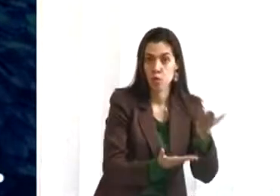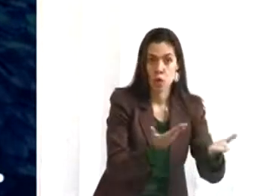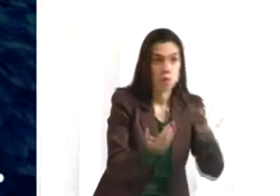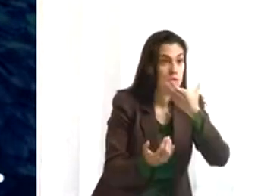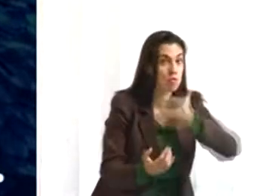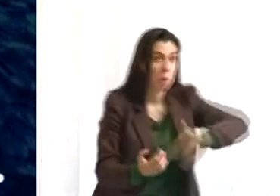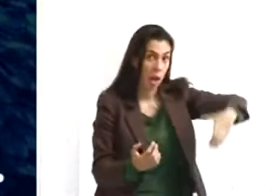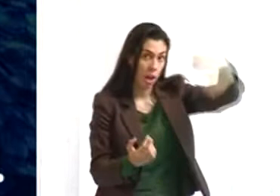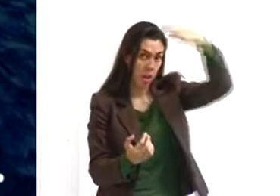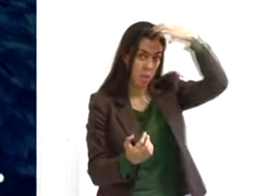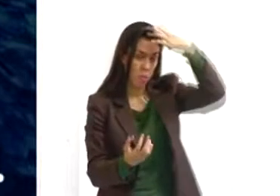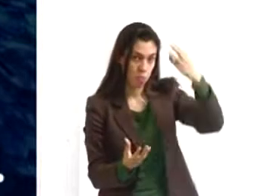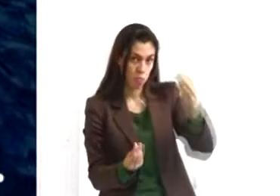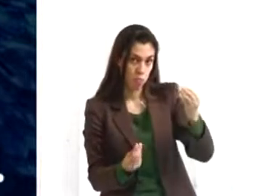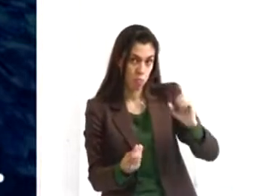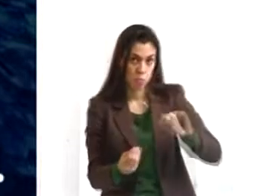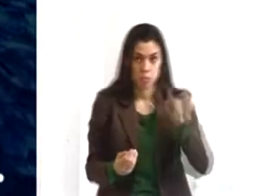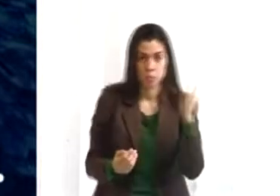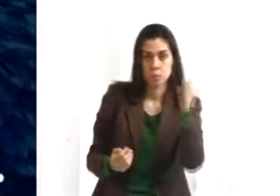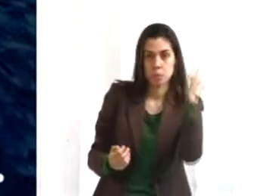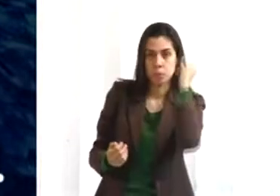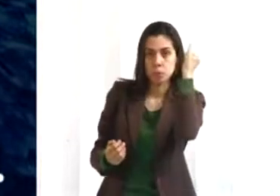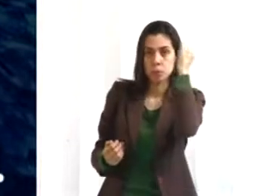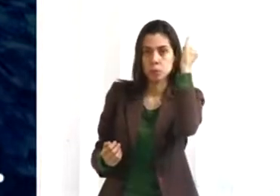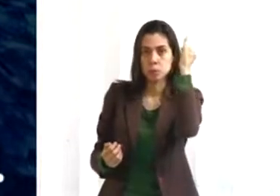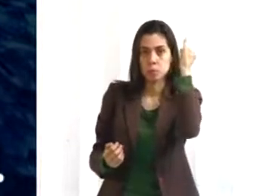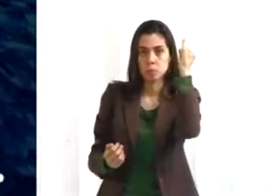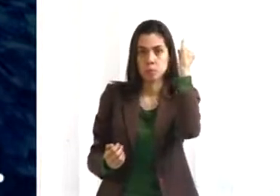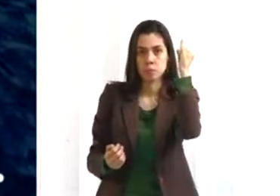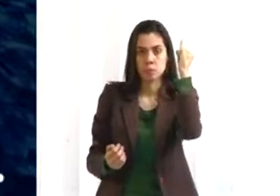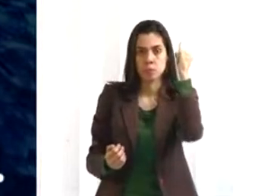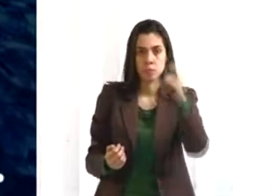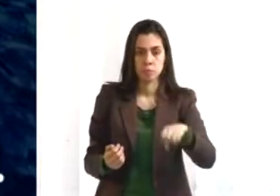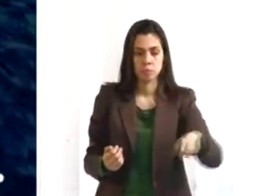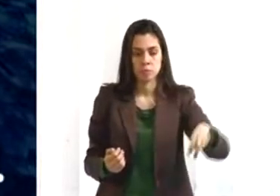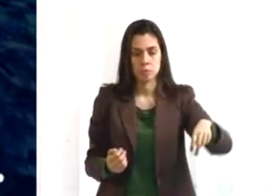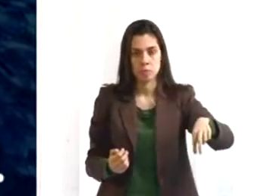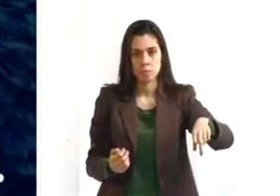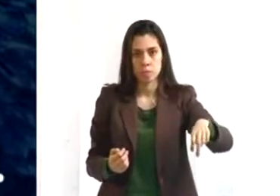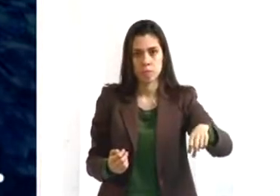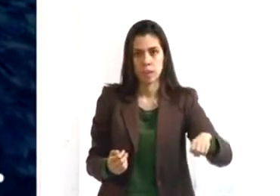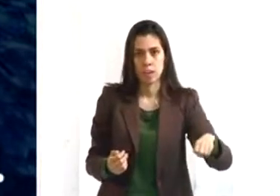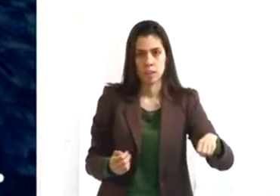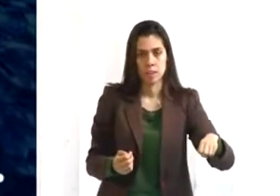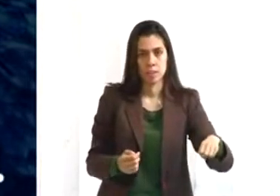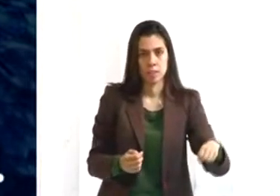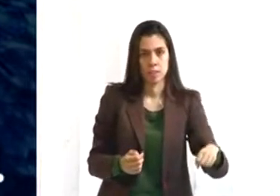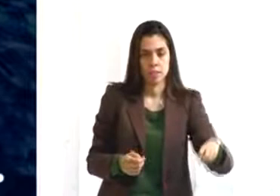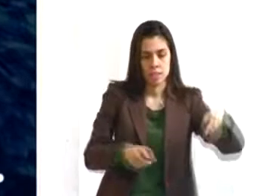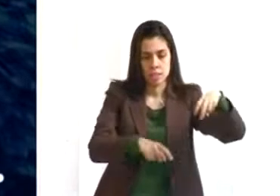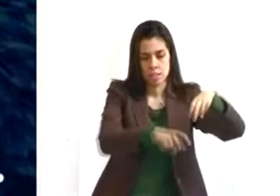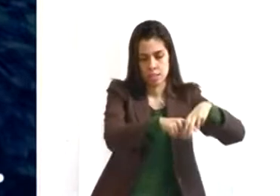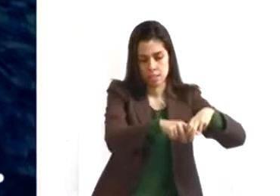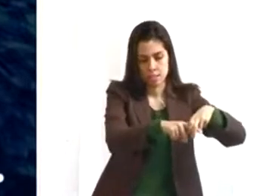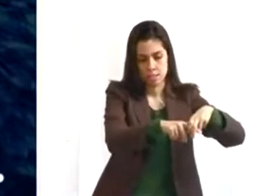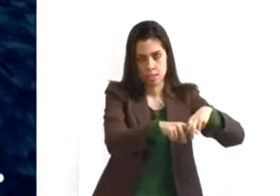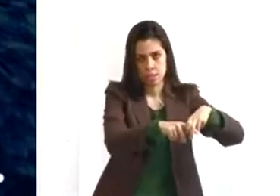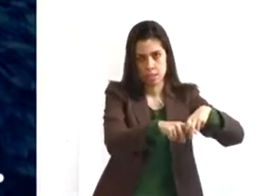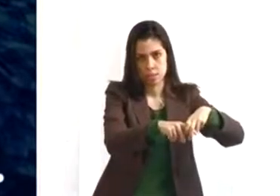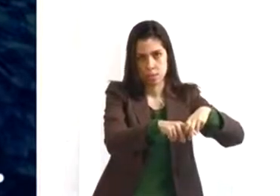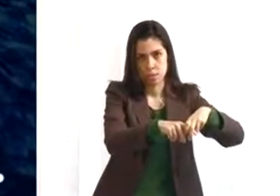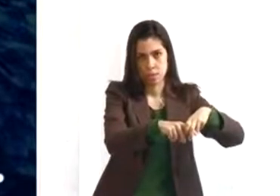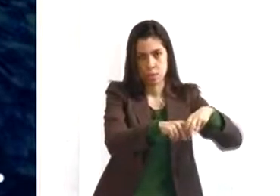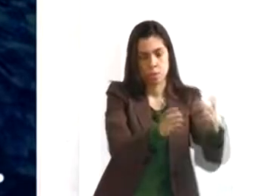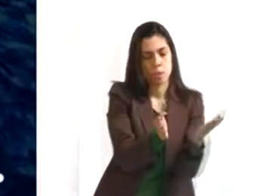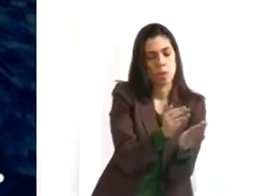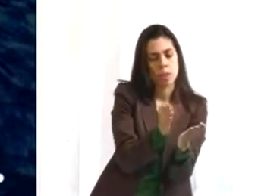estava de volta e, assentando no seu carro, vinha lendo o profeta Isaías. Então disse o